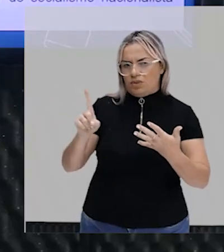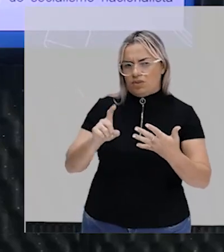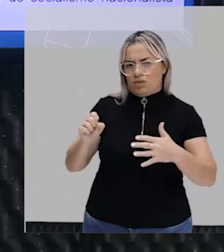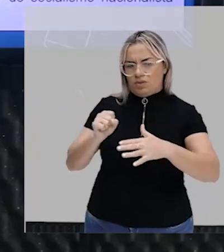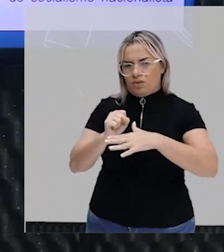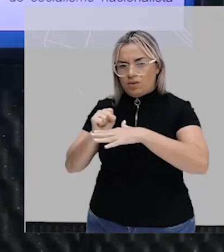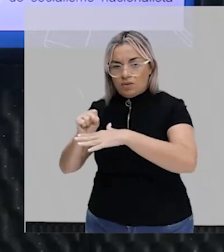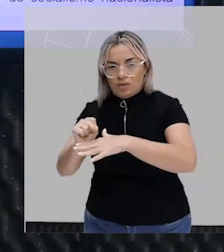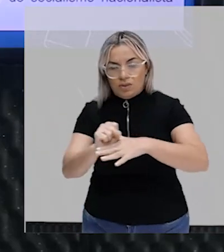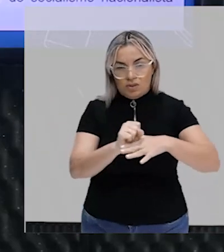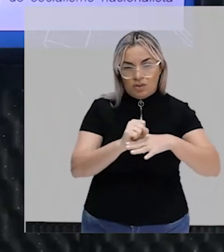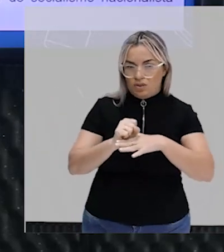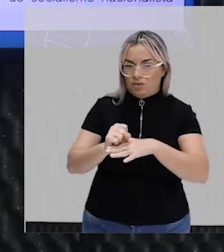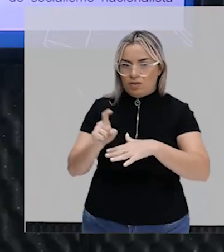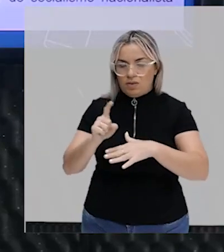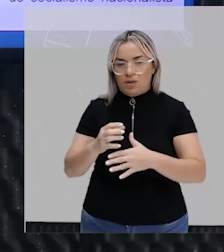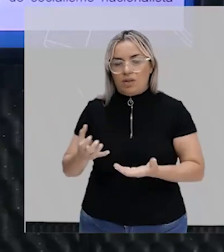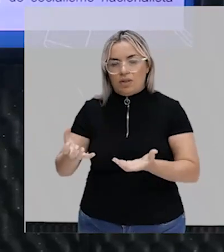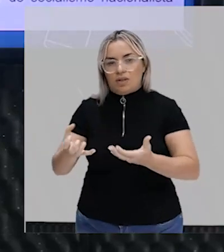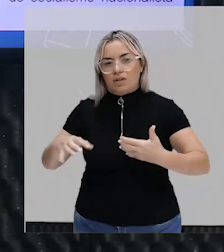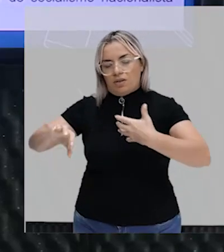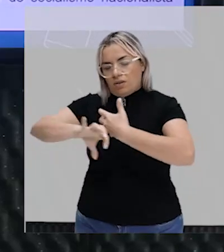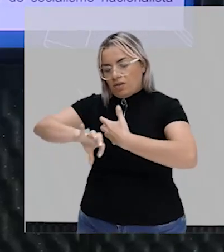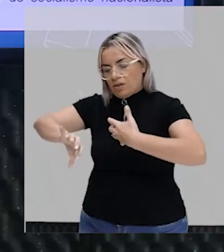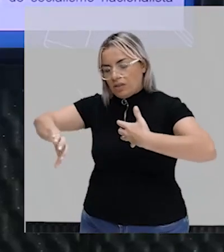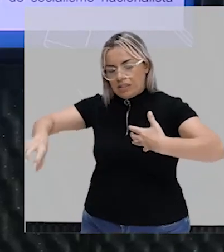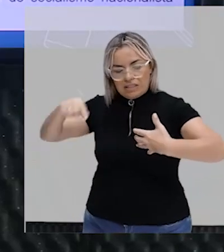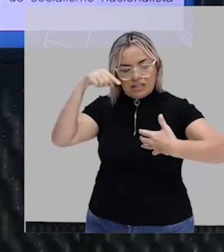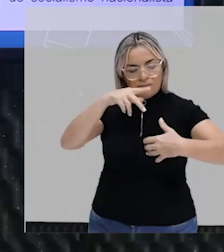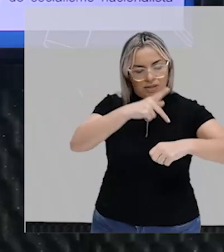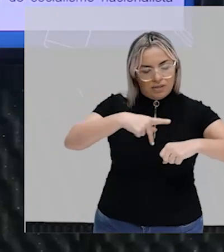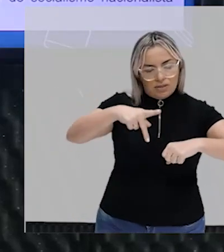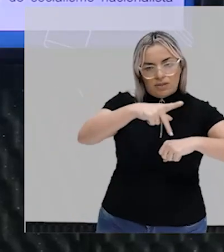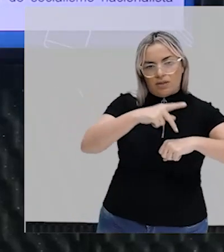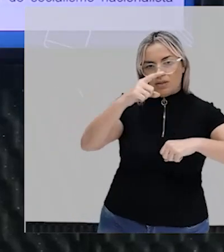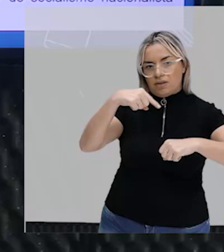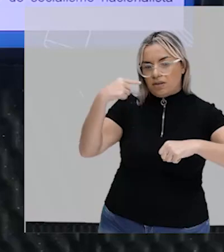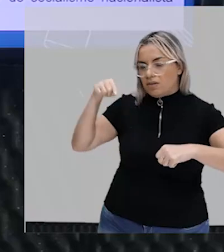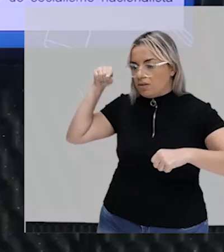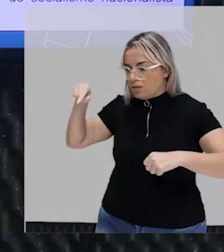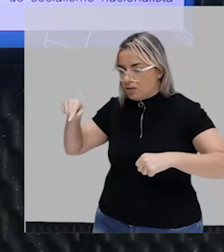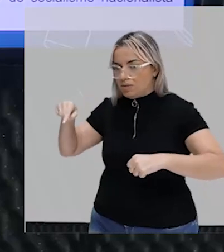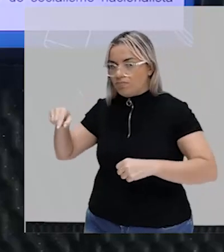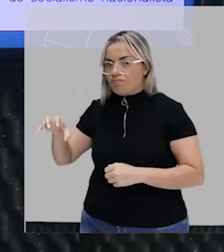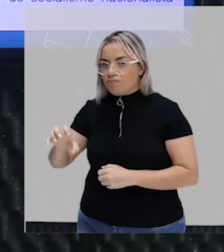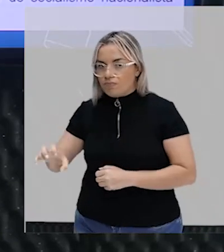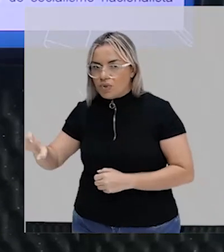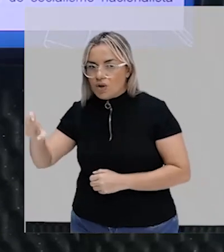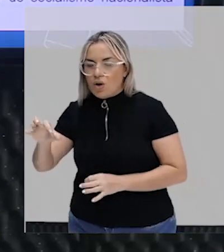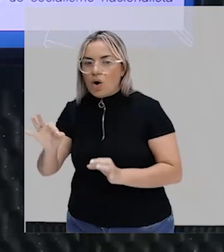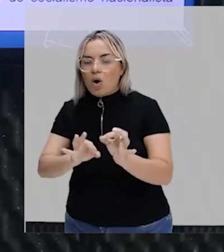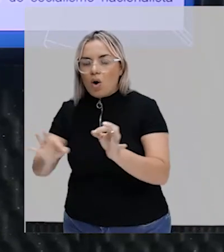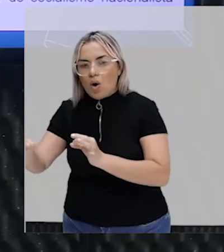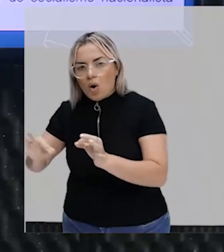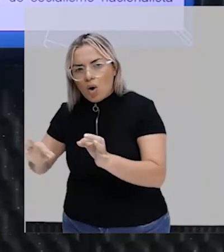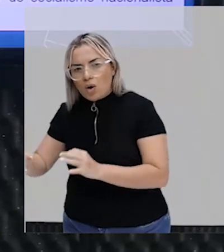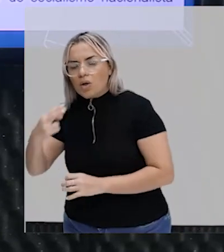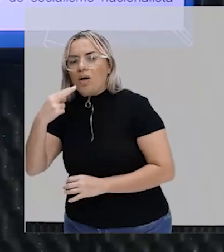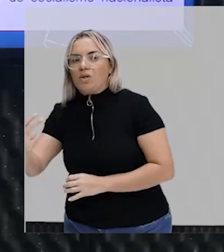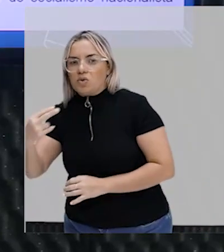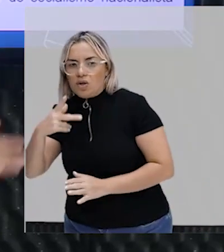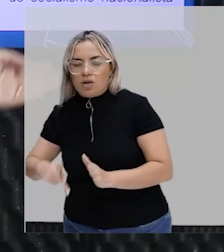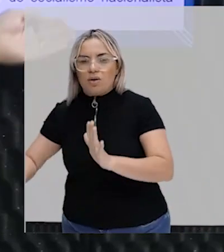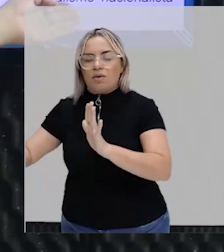querem se separar da Espanha, organizar um estado próprio, onde eles podem viver de acordo com as suas tradições, falar o idioma próprio,